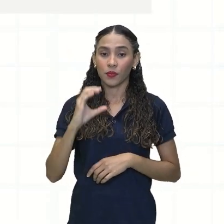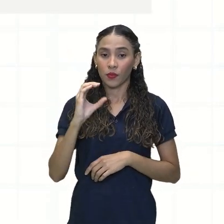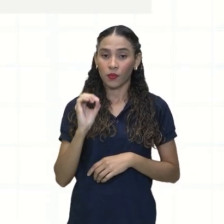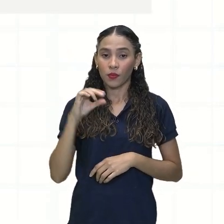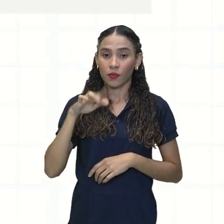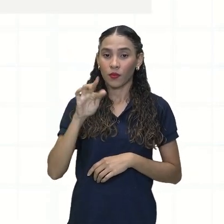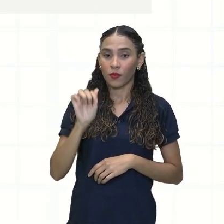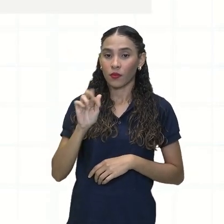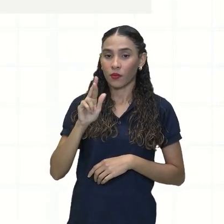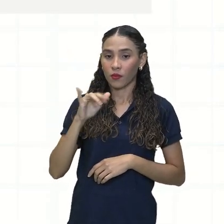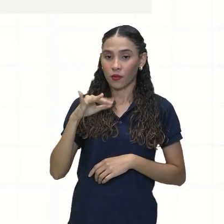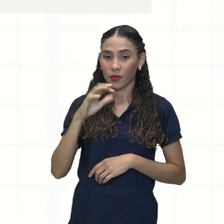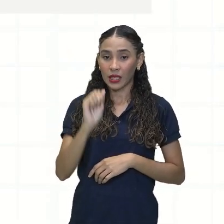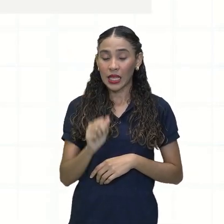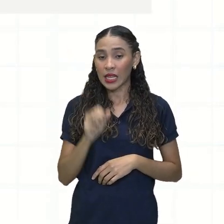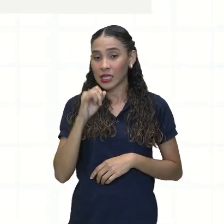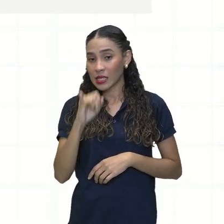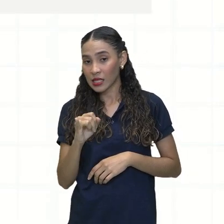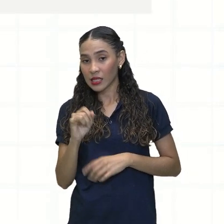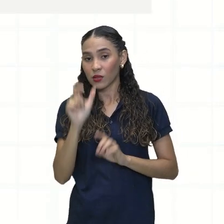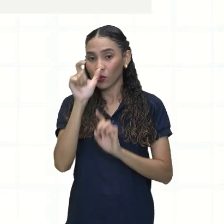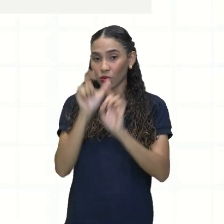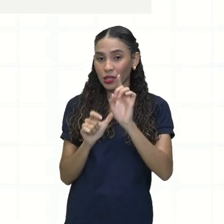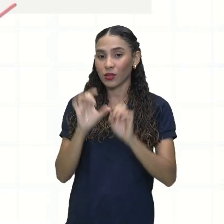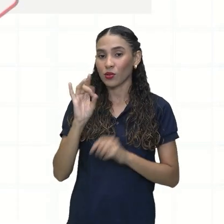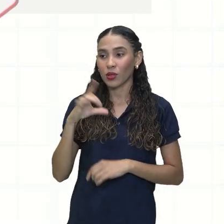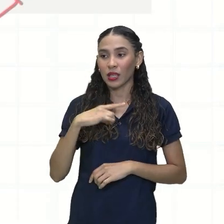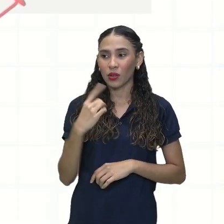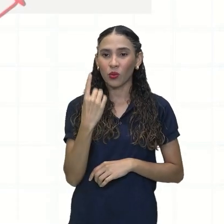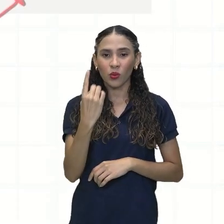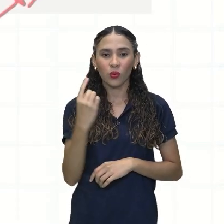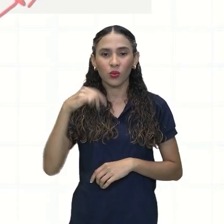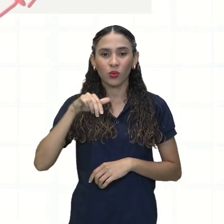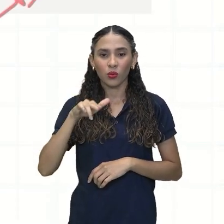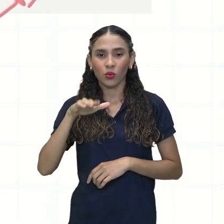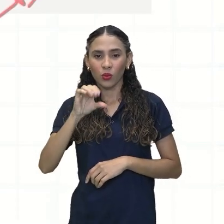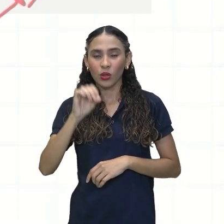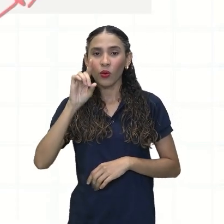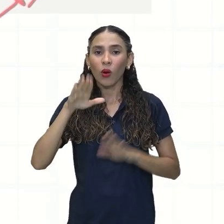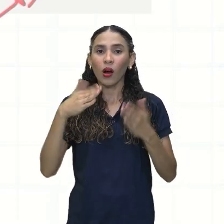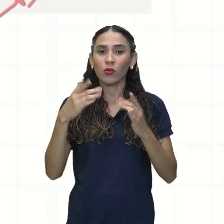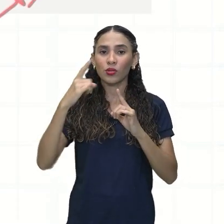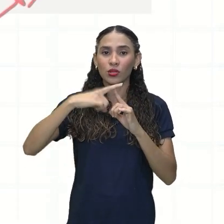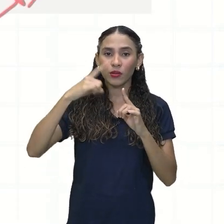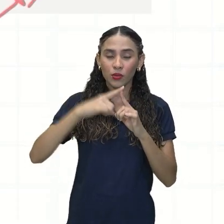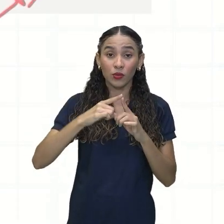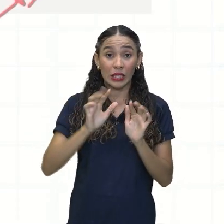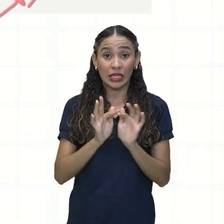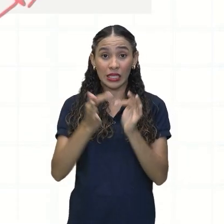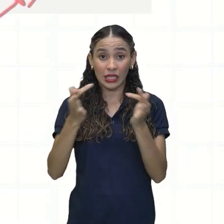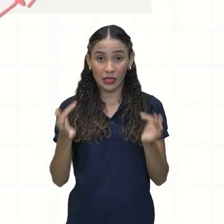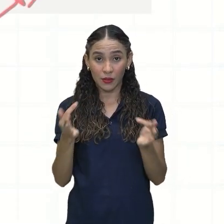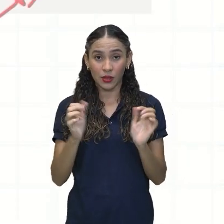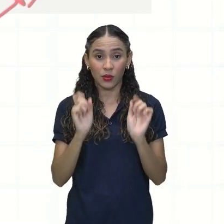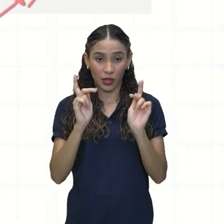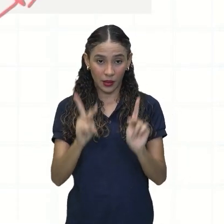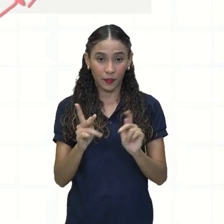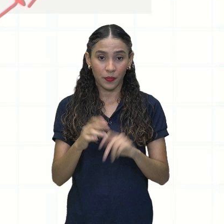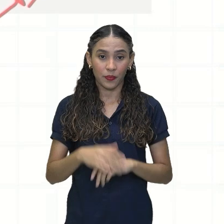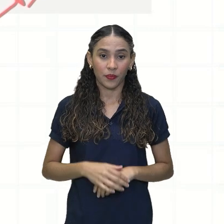conferência. Se esse meu sujeito só tem um núcleo, ele é de que tipo? Sujeito simples. Ok,